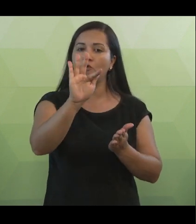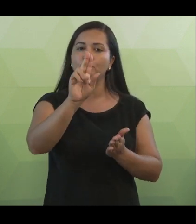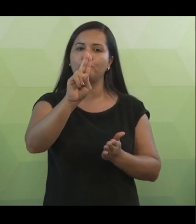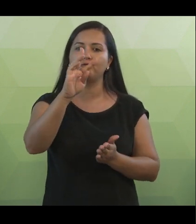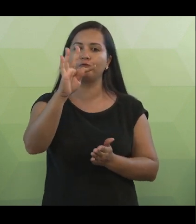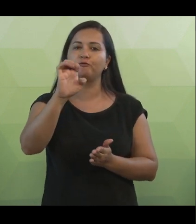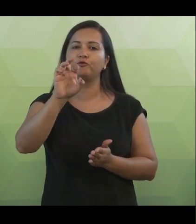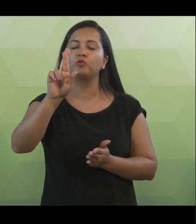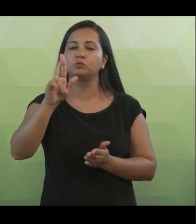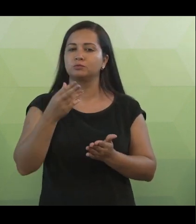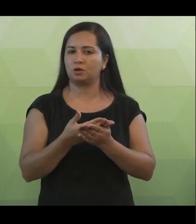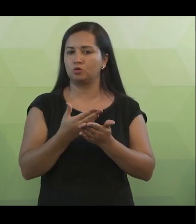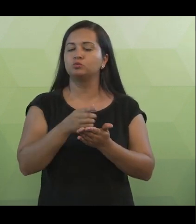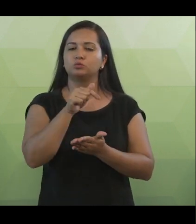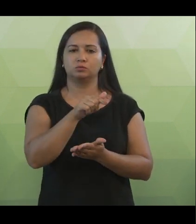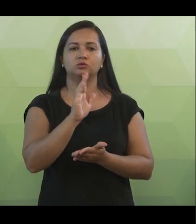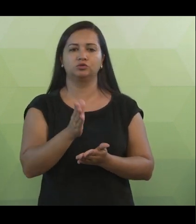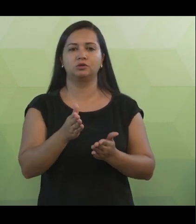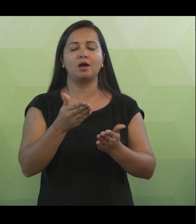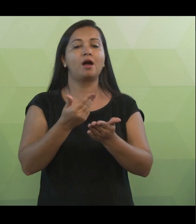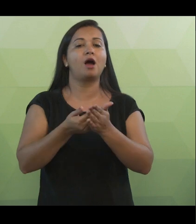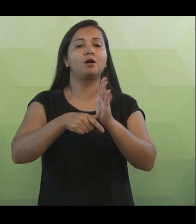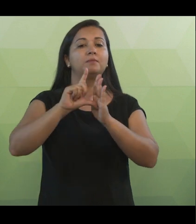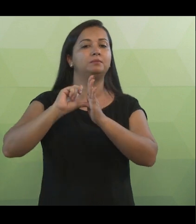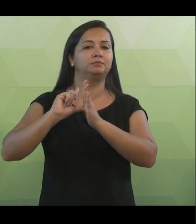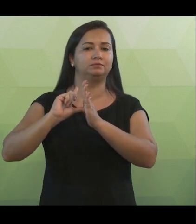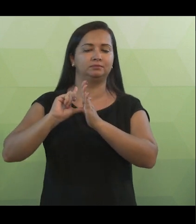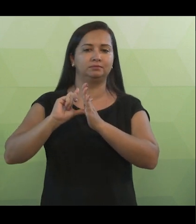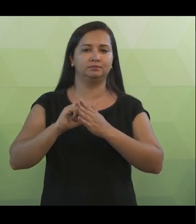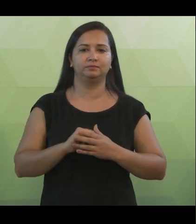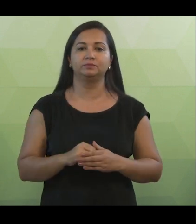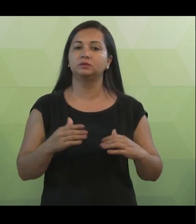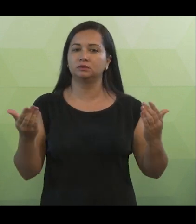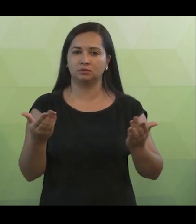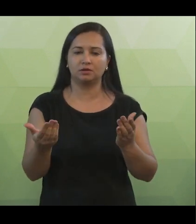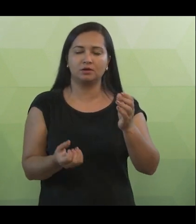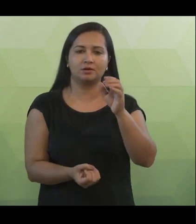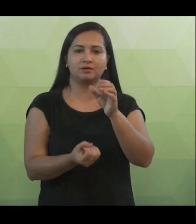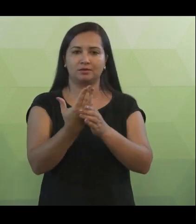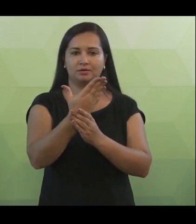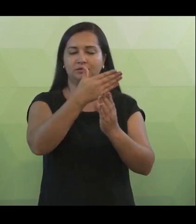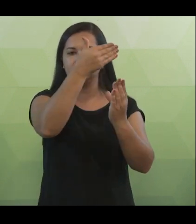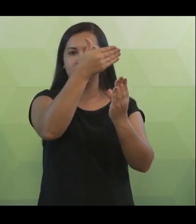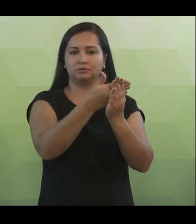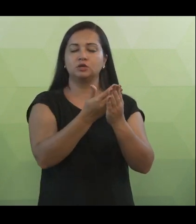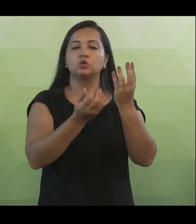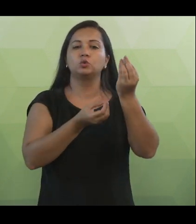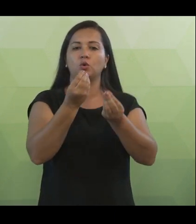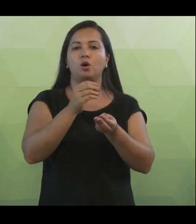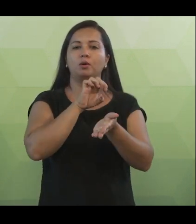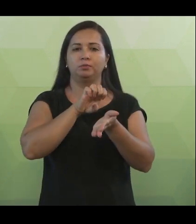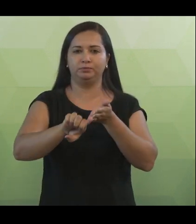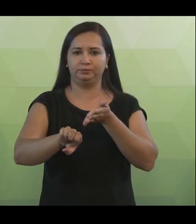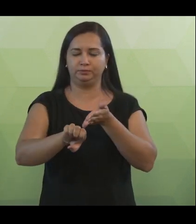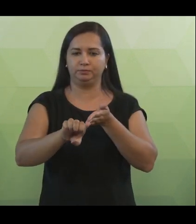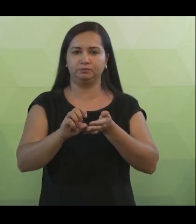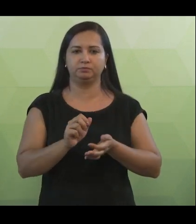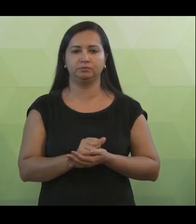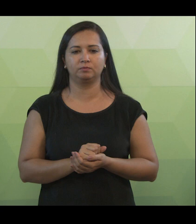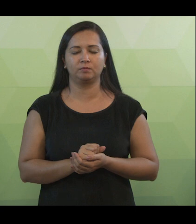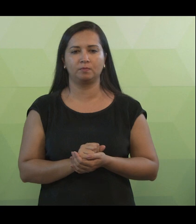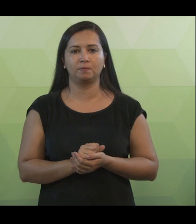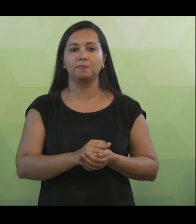em aulas anteriores. Agora vamos criar a página de exclusão. Na